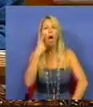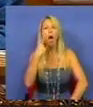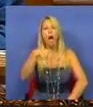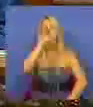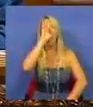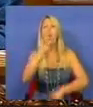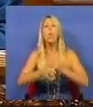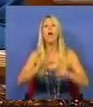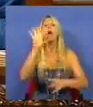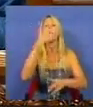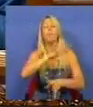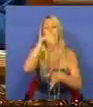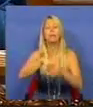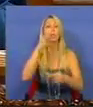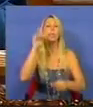portugueses.